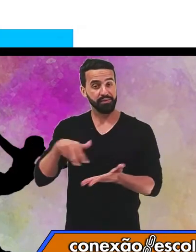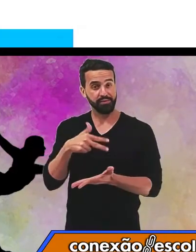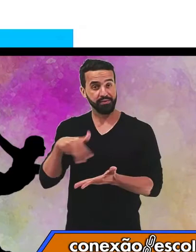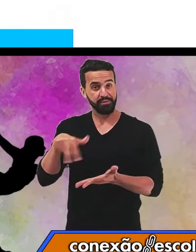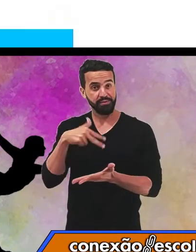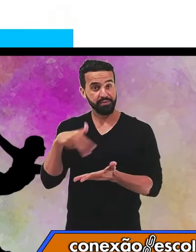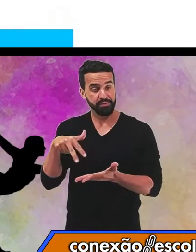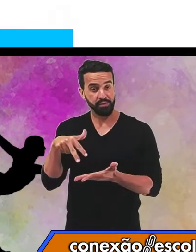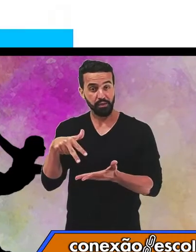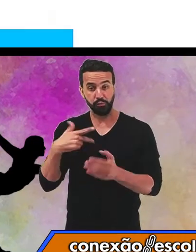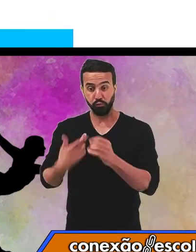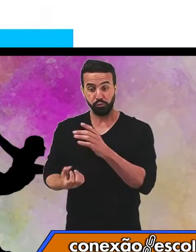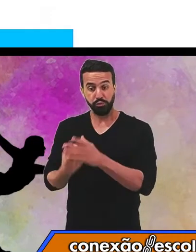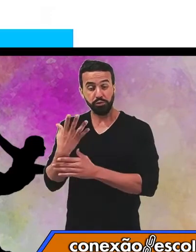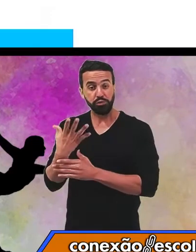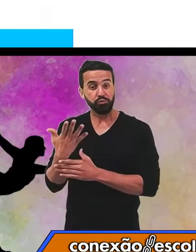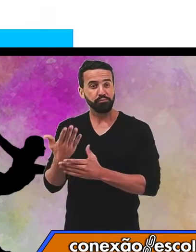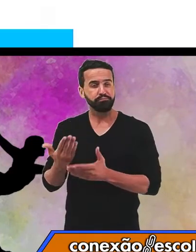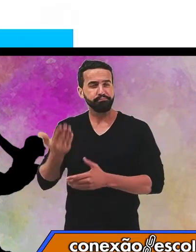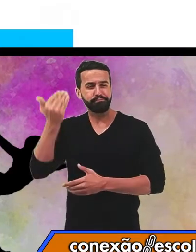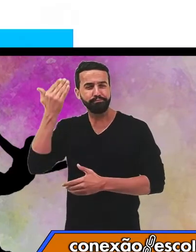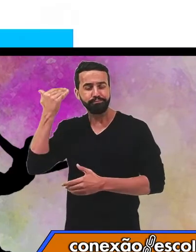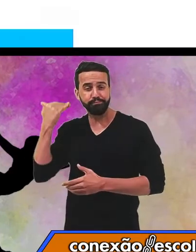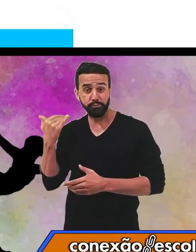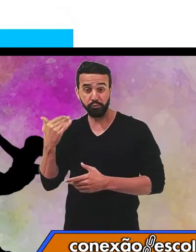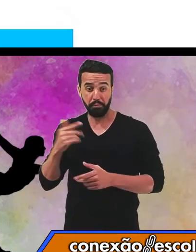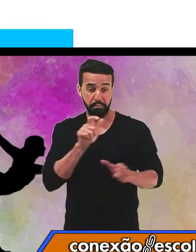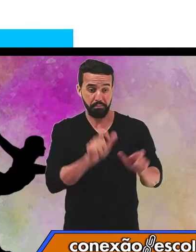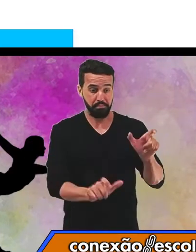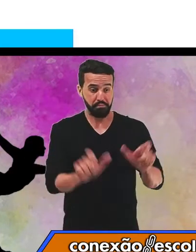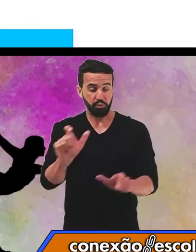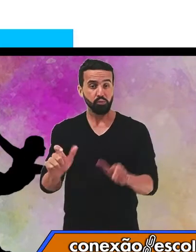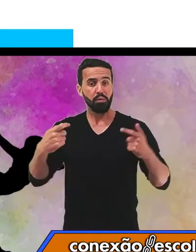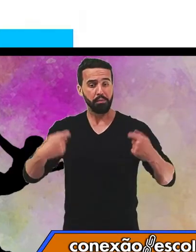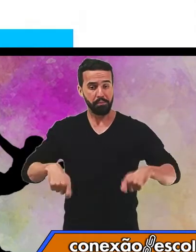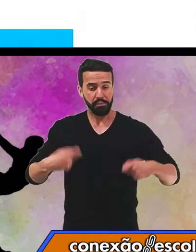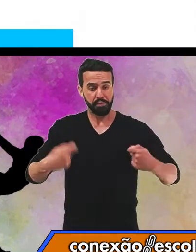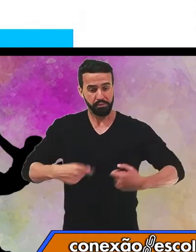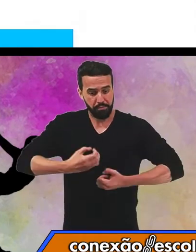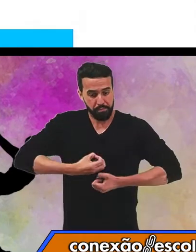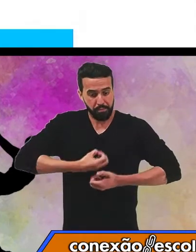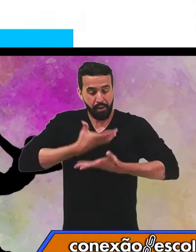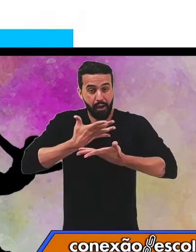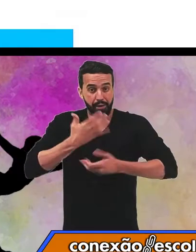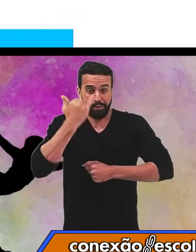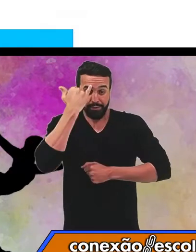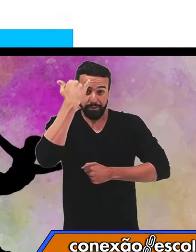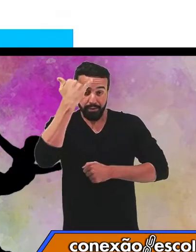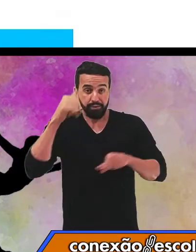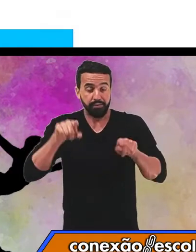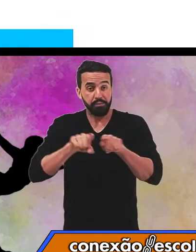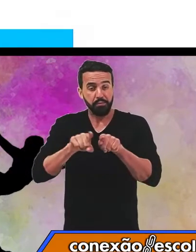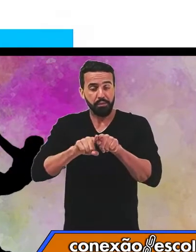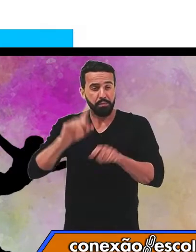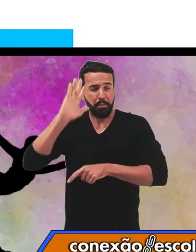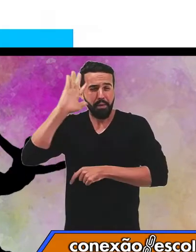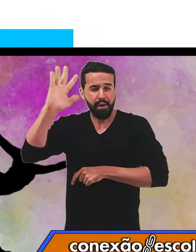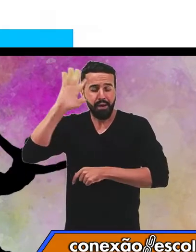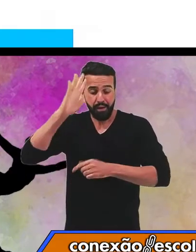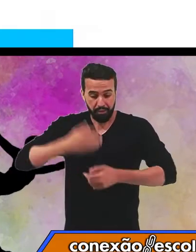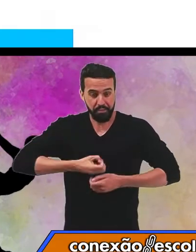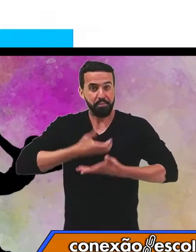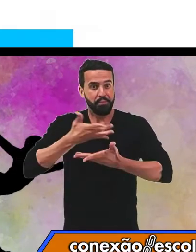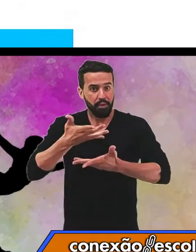dança surgiu da necessidade de expressar, de transmitir ideias e pensamentos. Portanto,